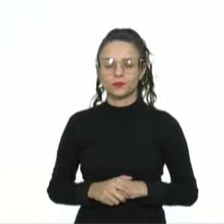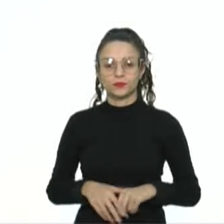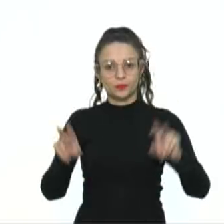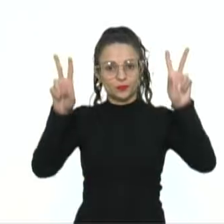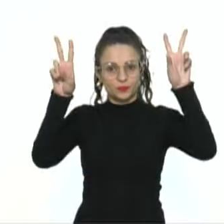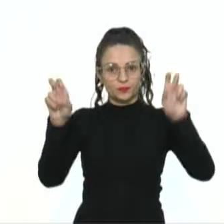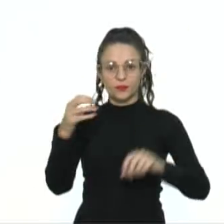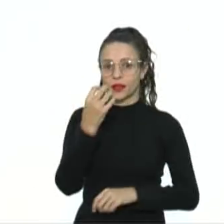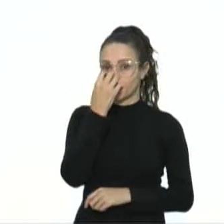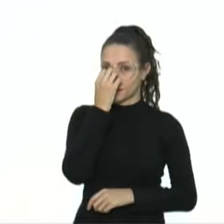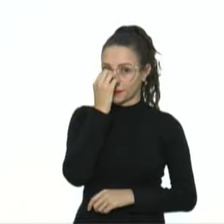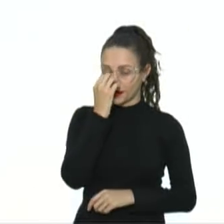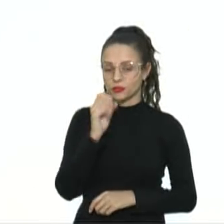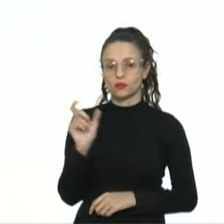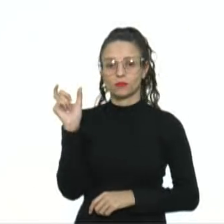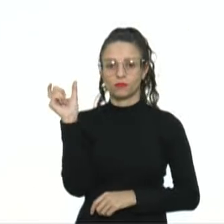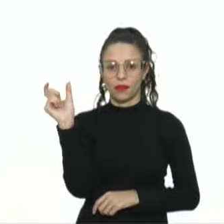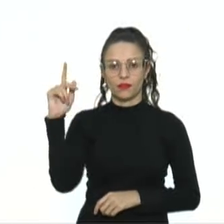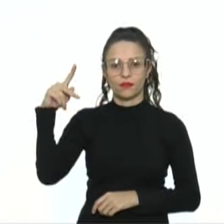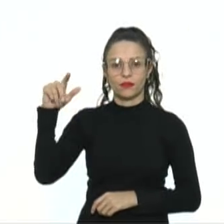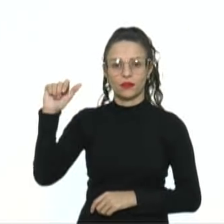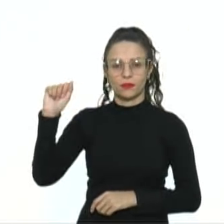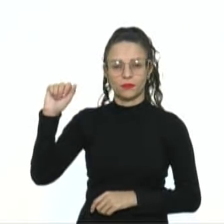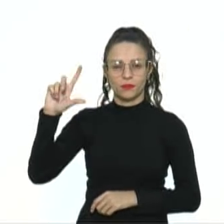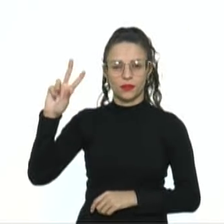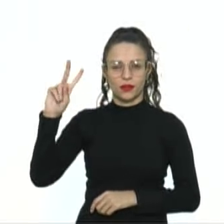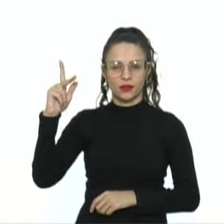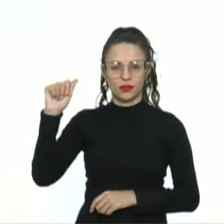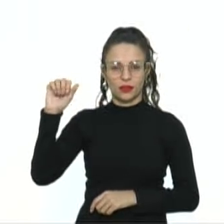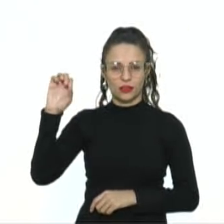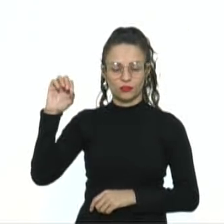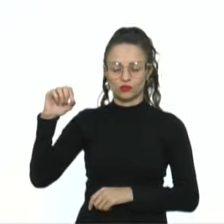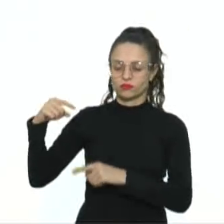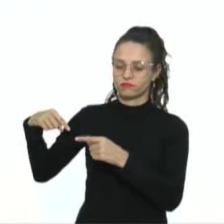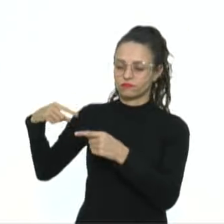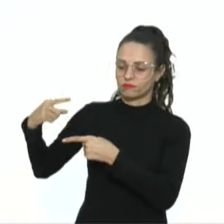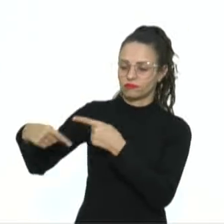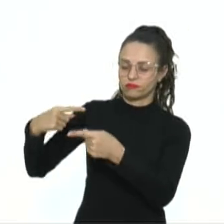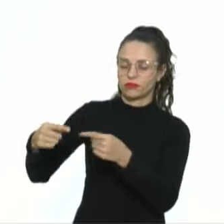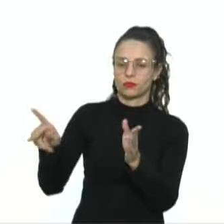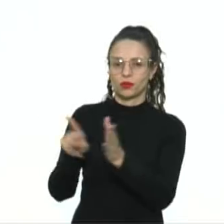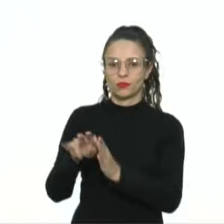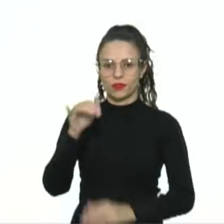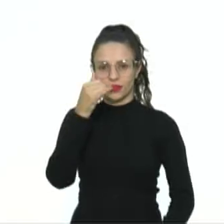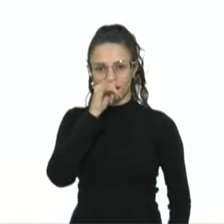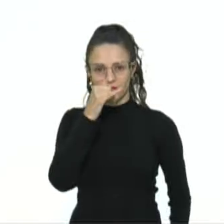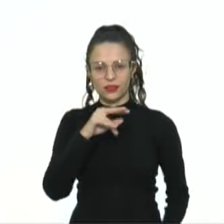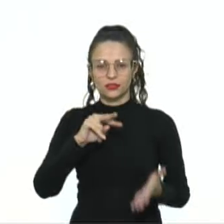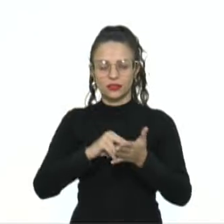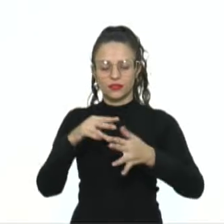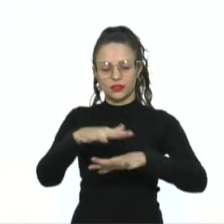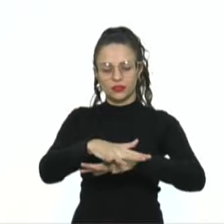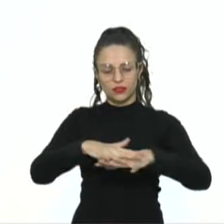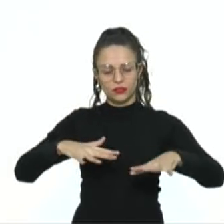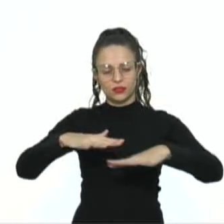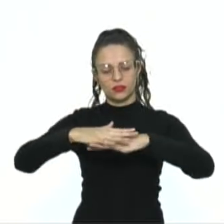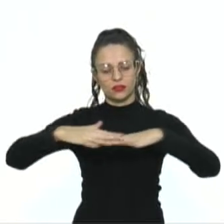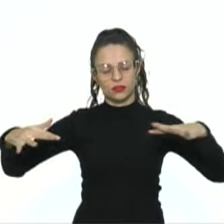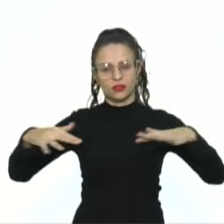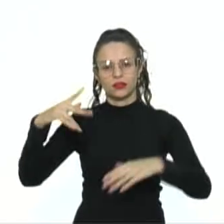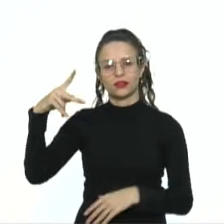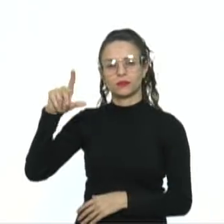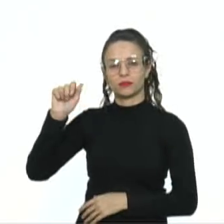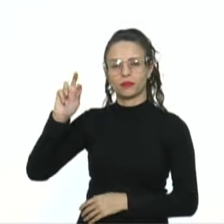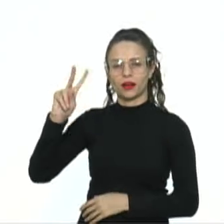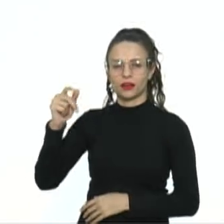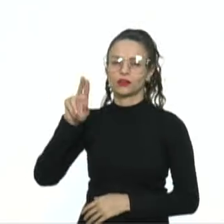Palhaço. A palavra palhaço deriva do italiano plagia, que quer dizer palha, que era o material usado no